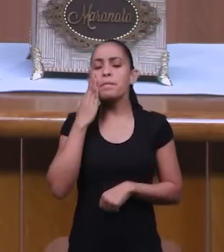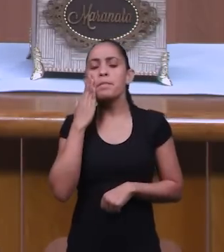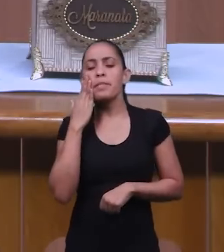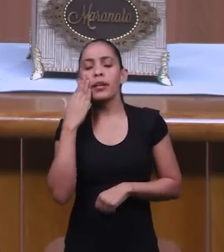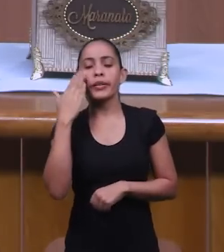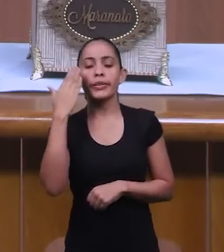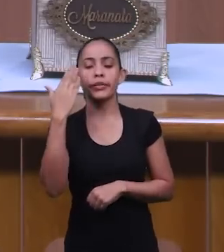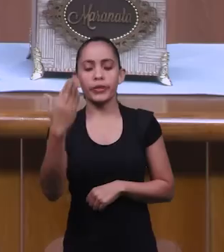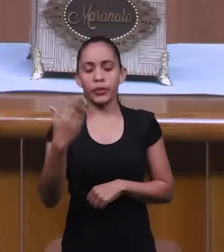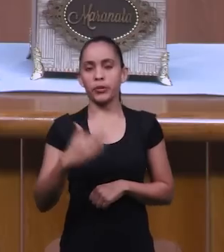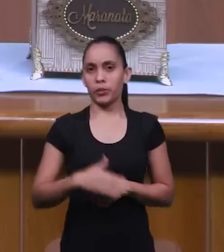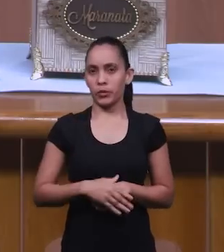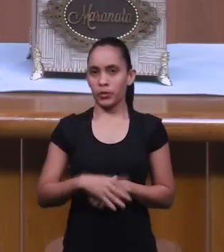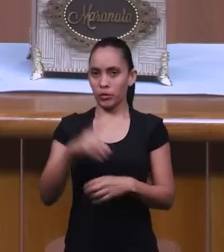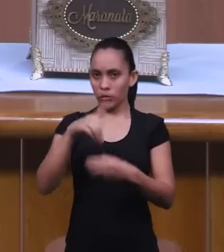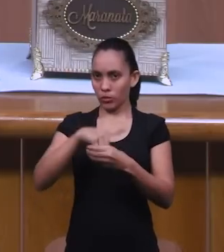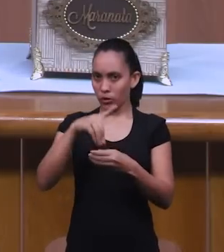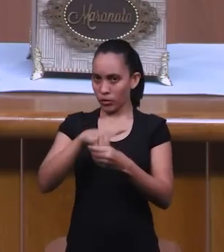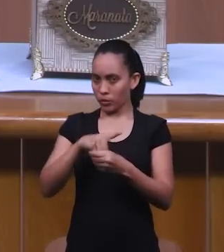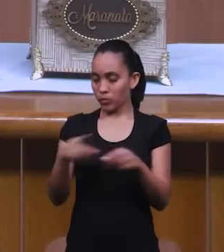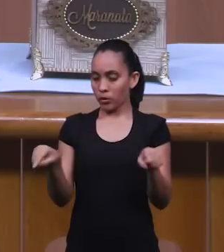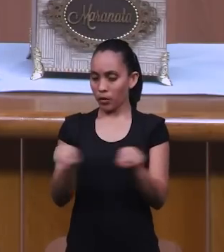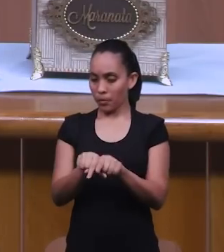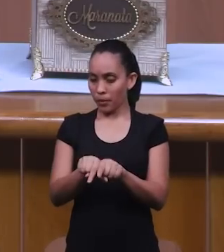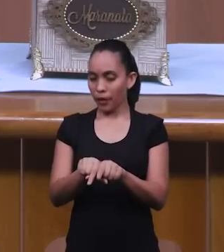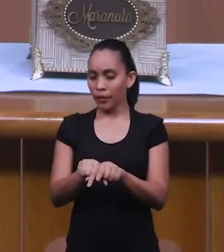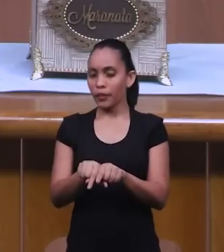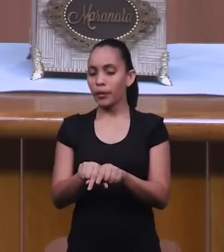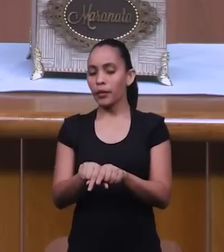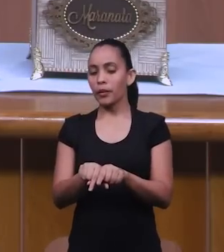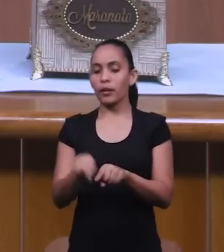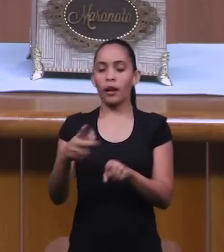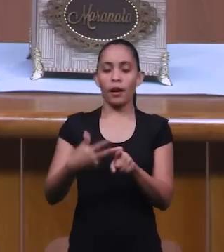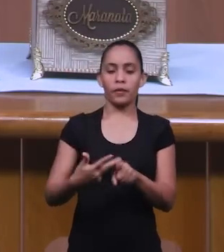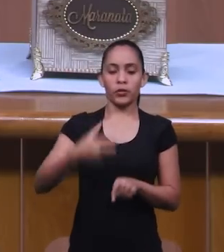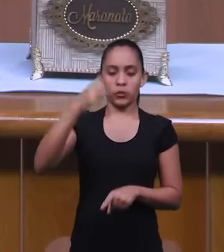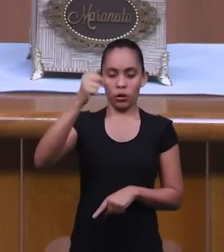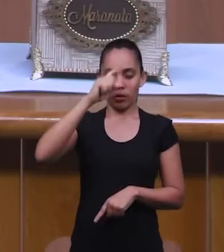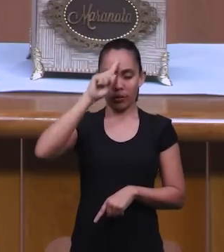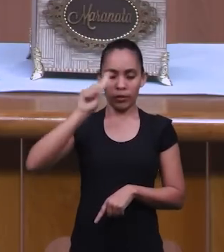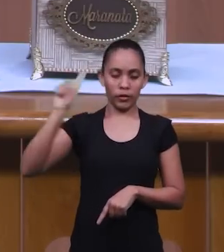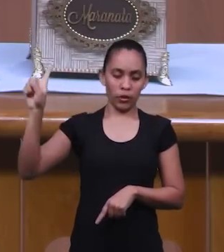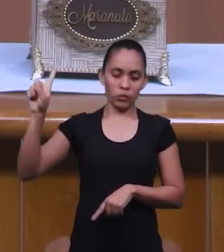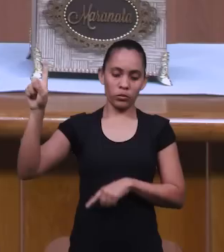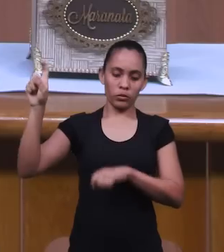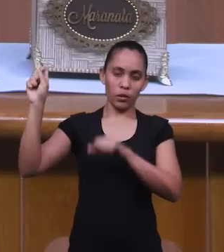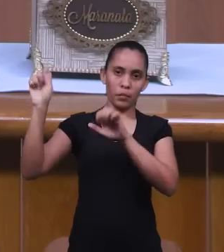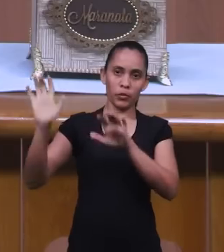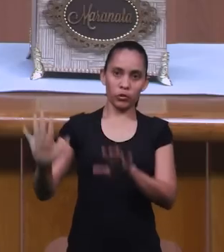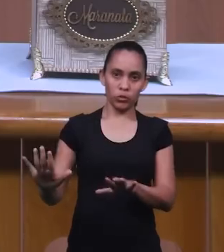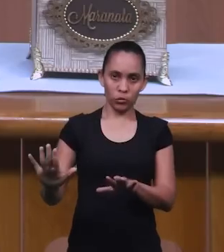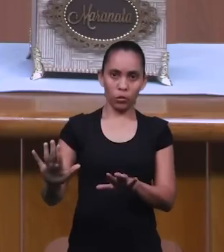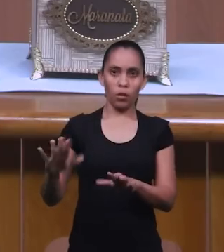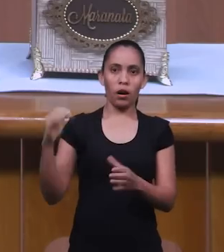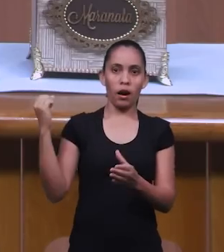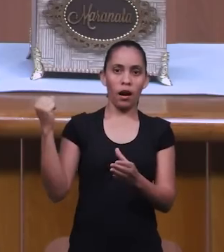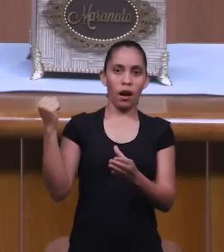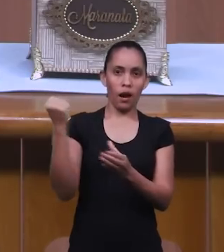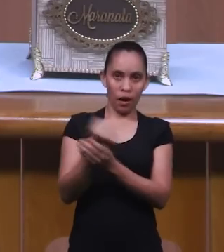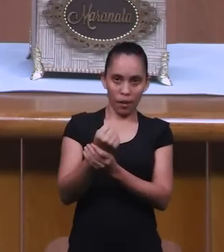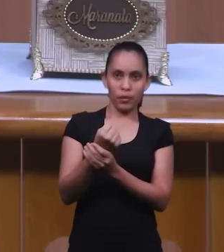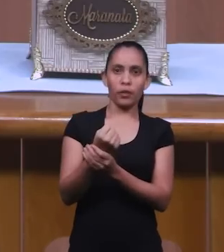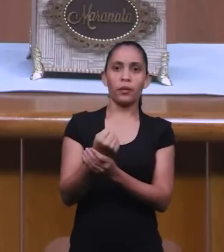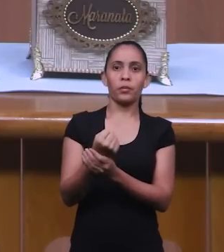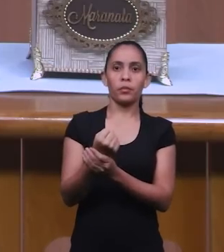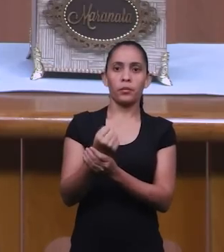o recebimento do dízimo e, ao mesmo tempo, para ministrar a vitória que Deus deu a Abraão. Foi através do rei